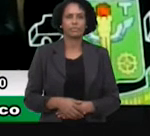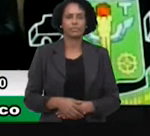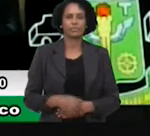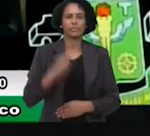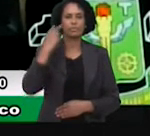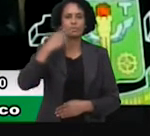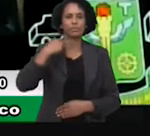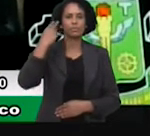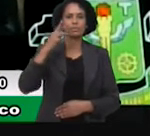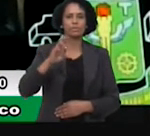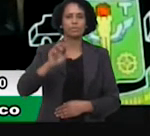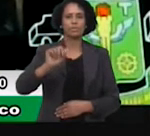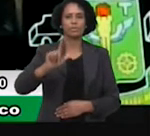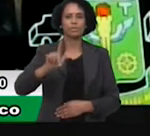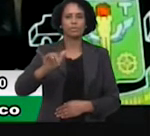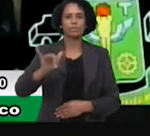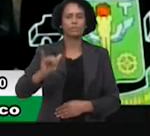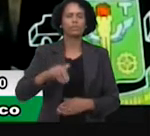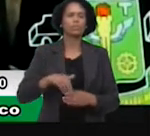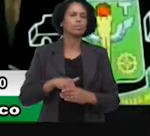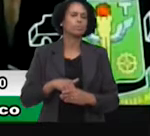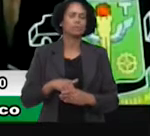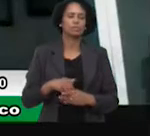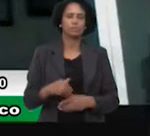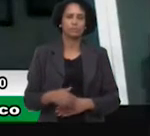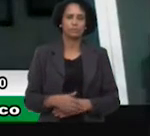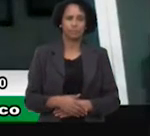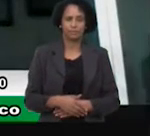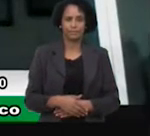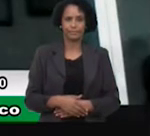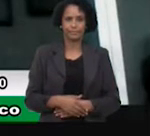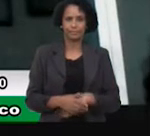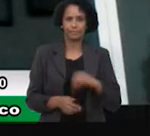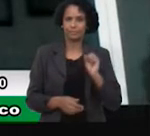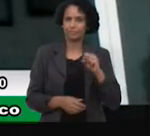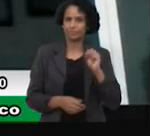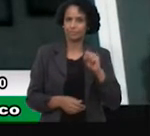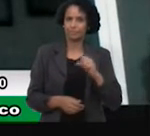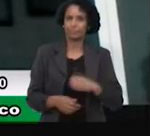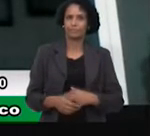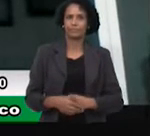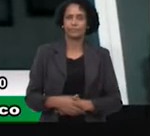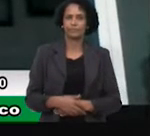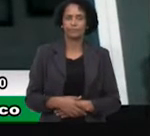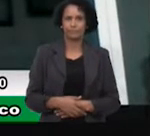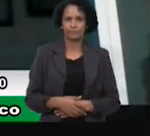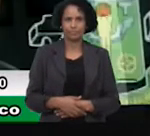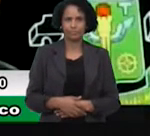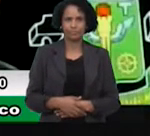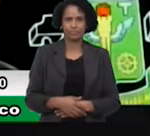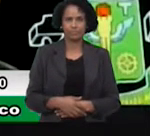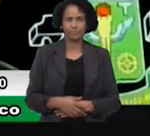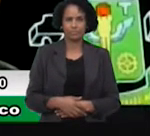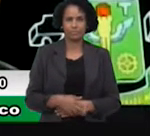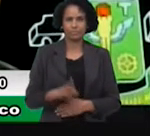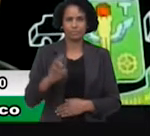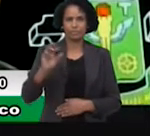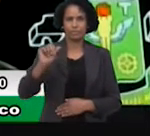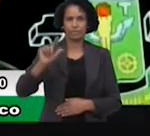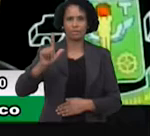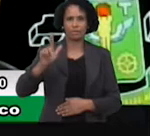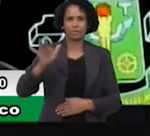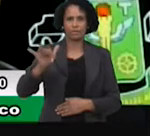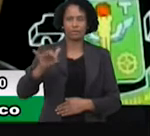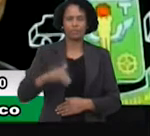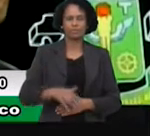Vereador Ralf, como vota, Vossa Excelência? Voto sim, nobre secretário. Registrado, voto sim, nobre vereador Ralf. Nobre